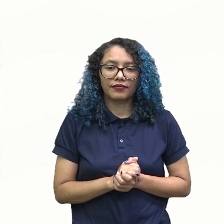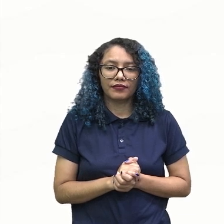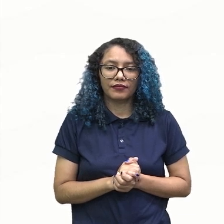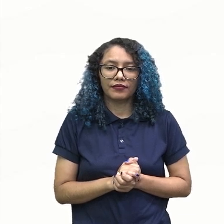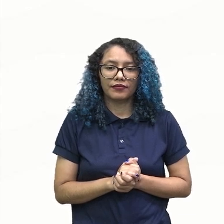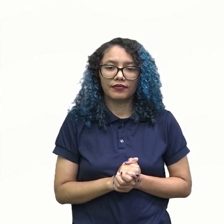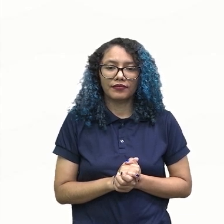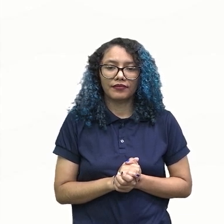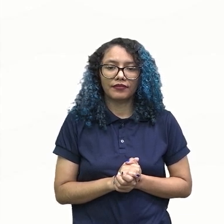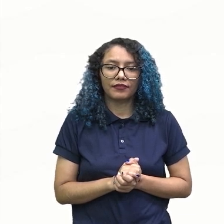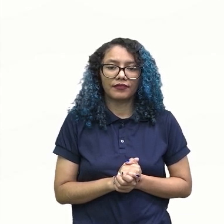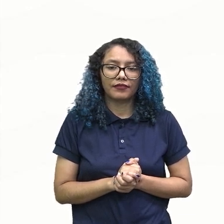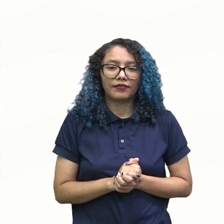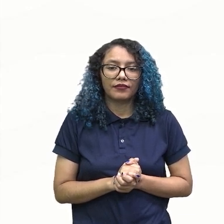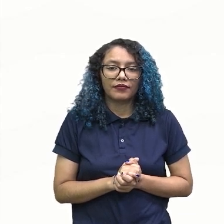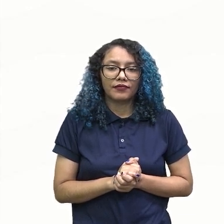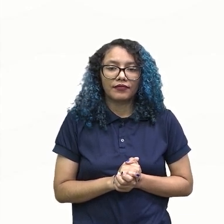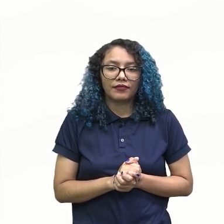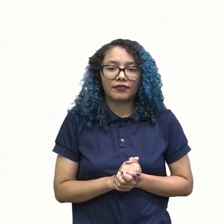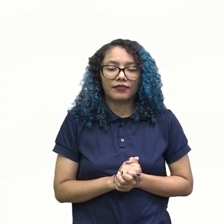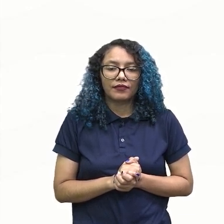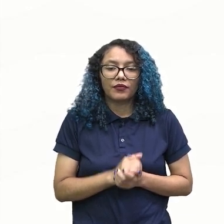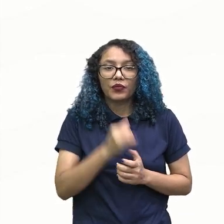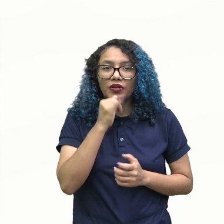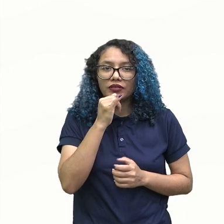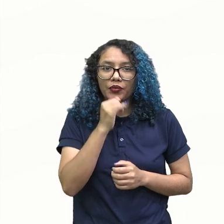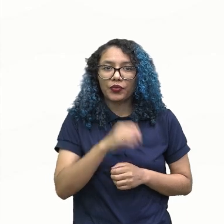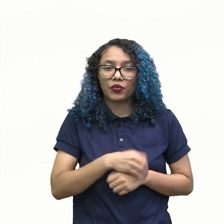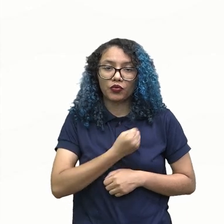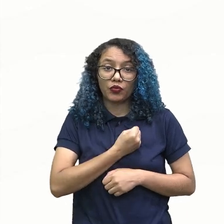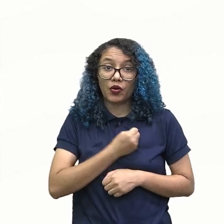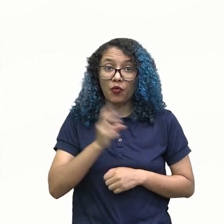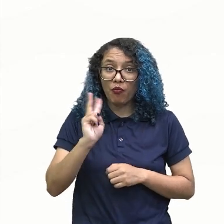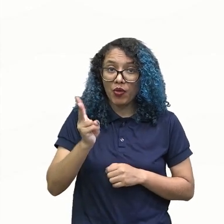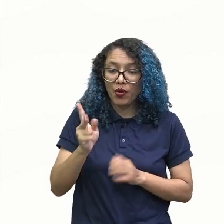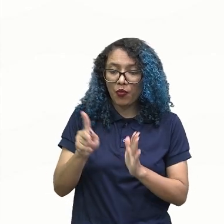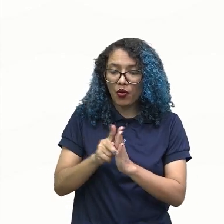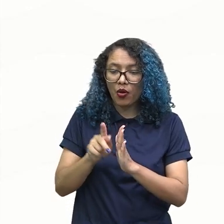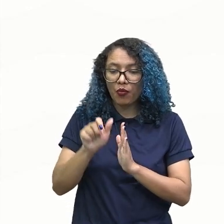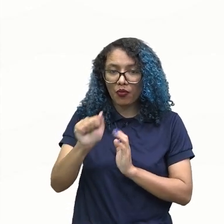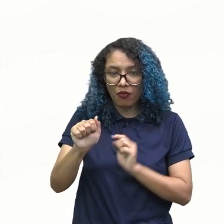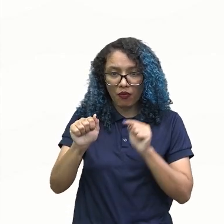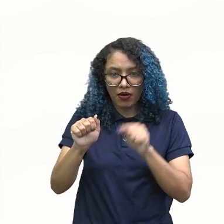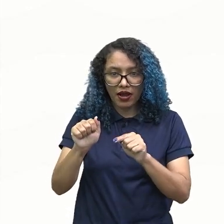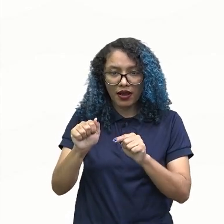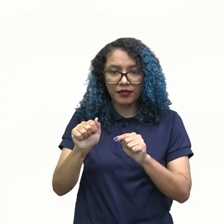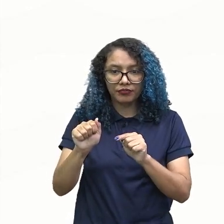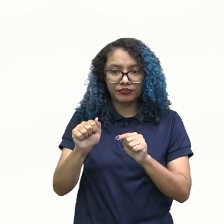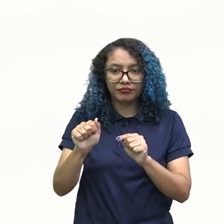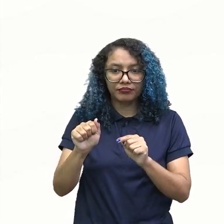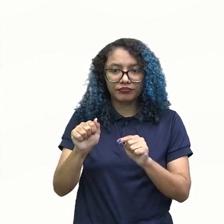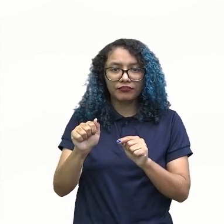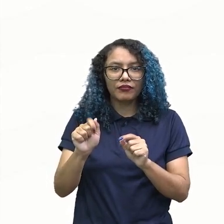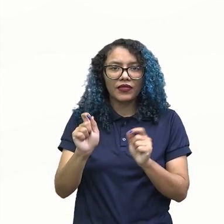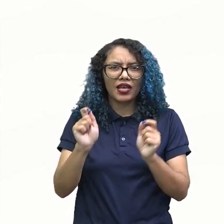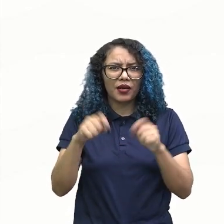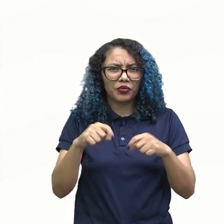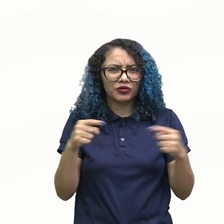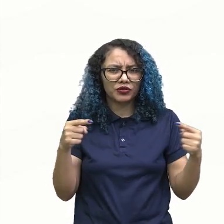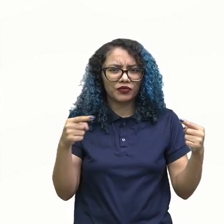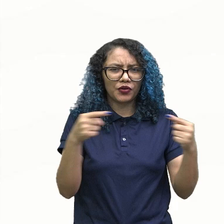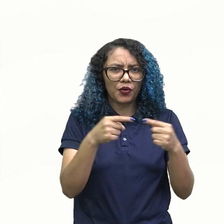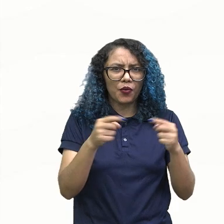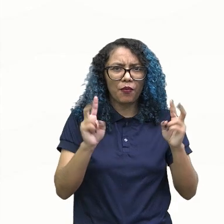que o mesmo elemento aqui do A vai conversar com ele mesmo em B.